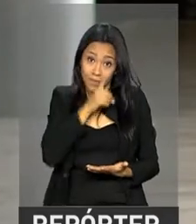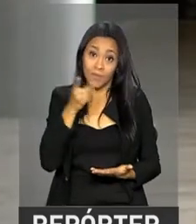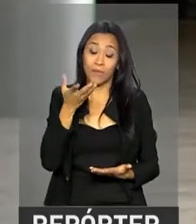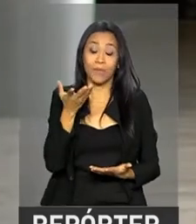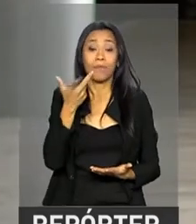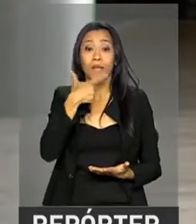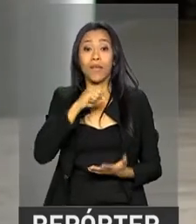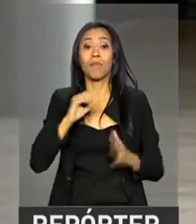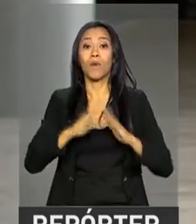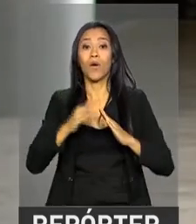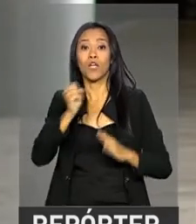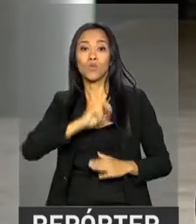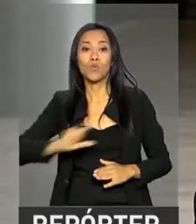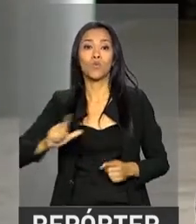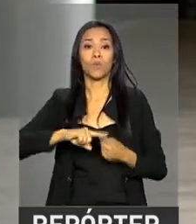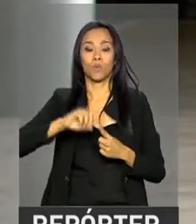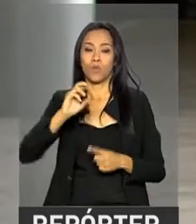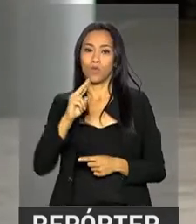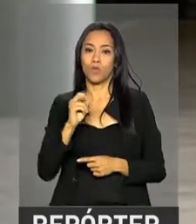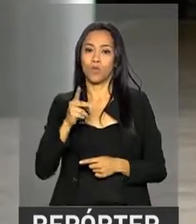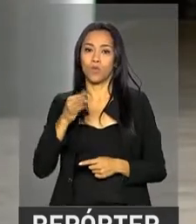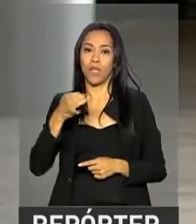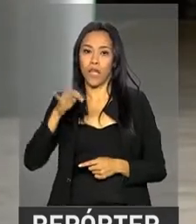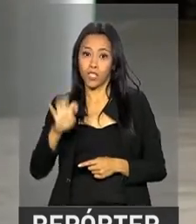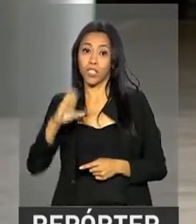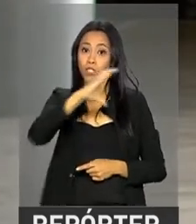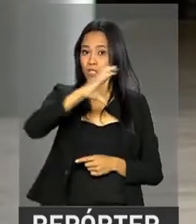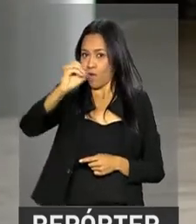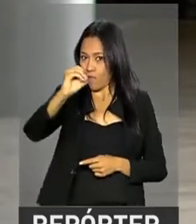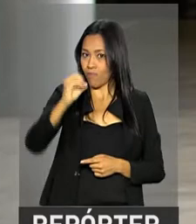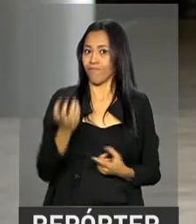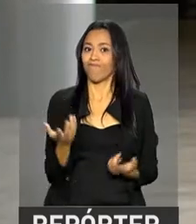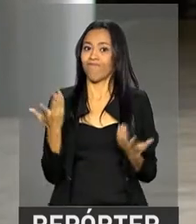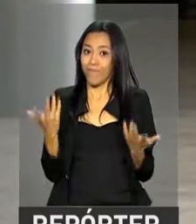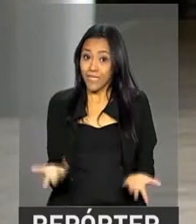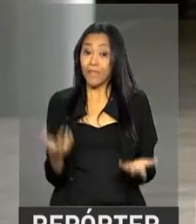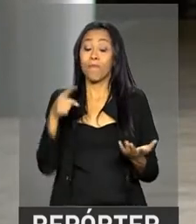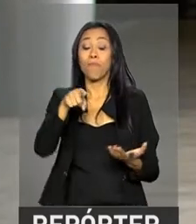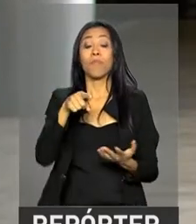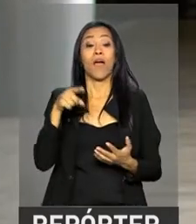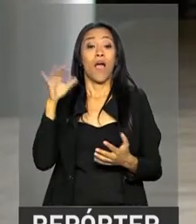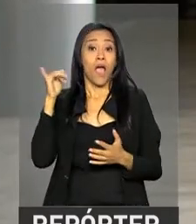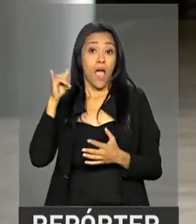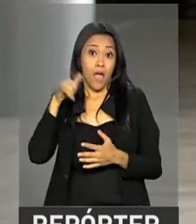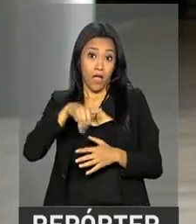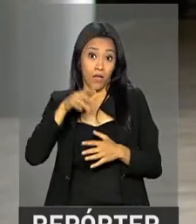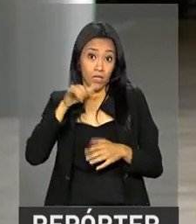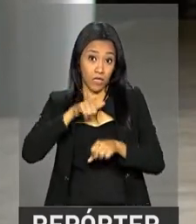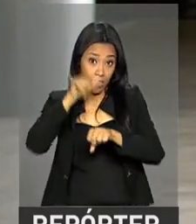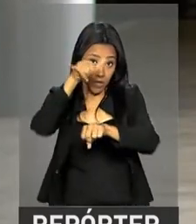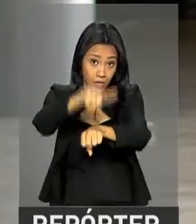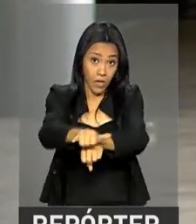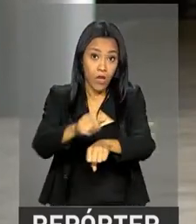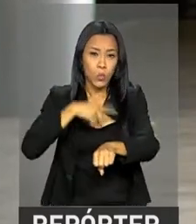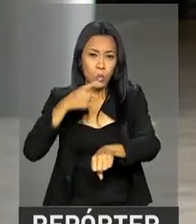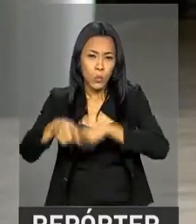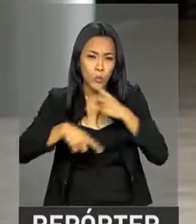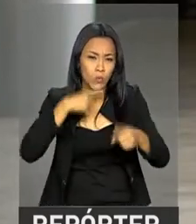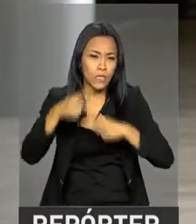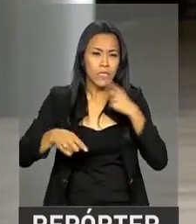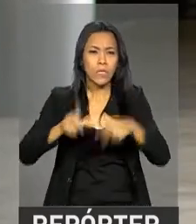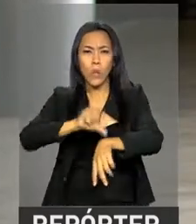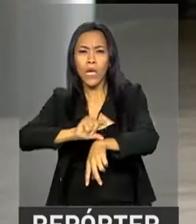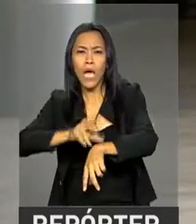das regiões sul sudeste e centro oeste a infraero recomenda que em caso de dúvidas sobre horários de vôos